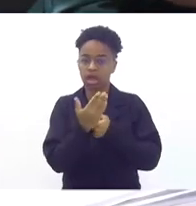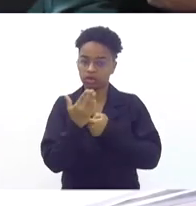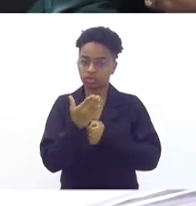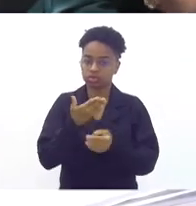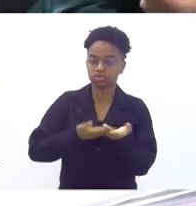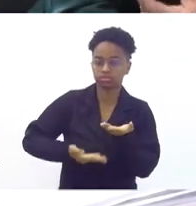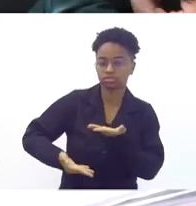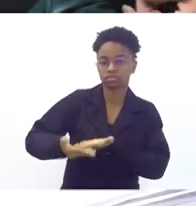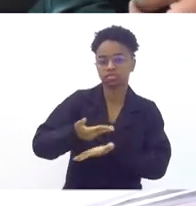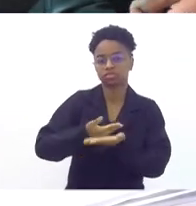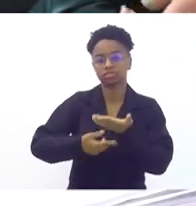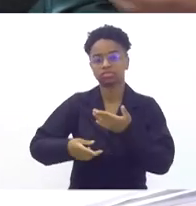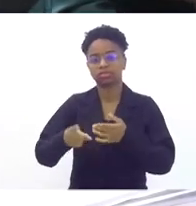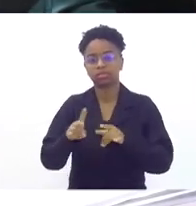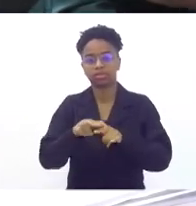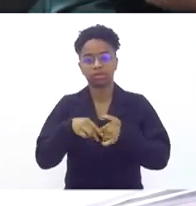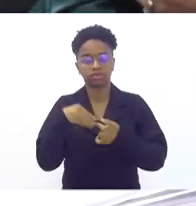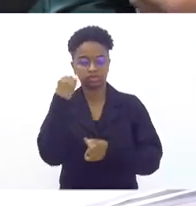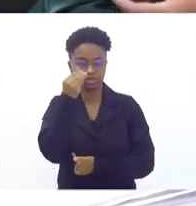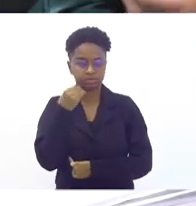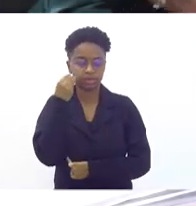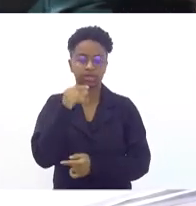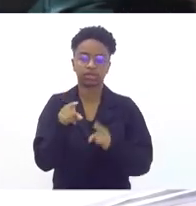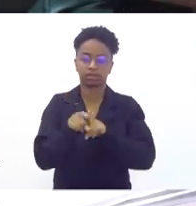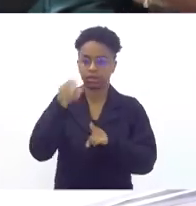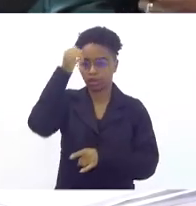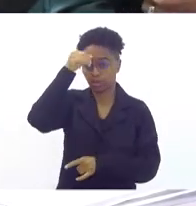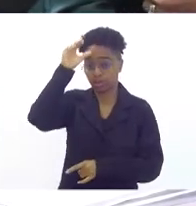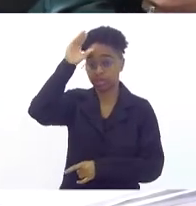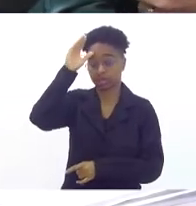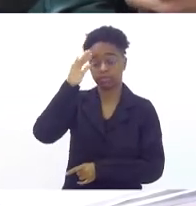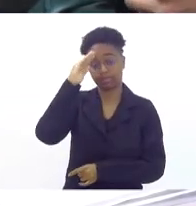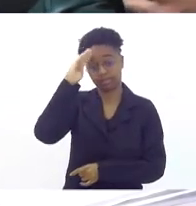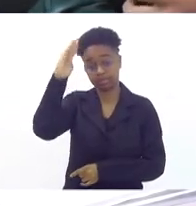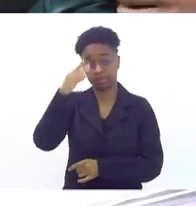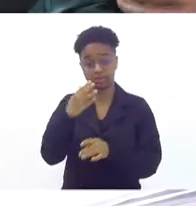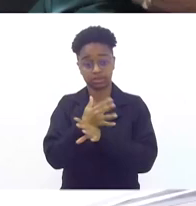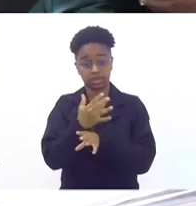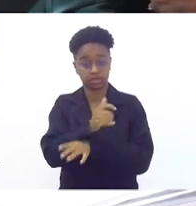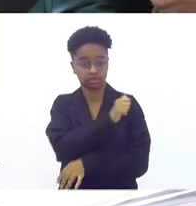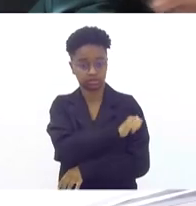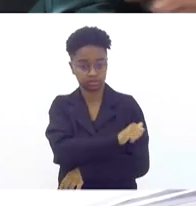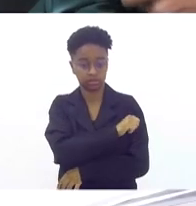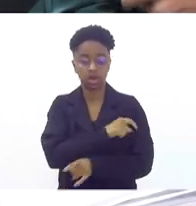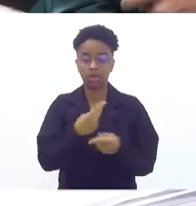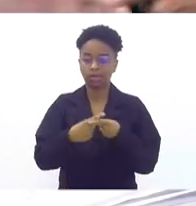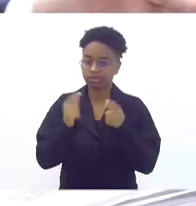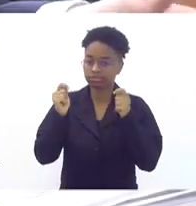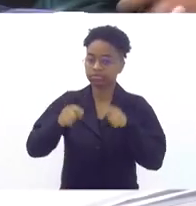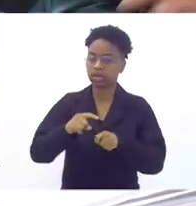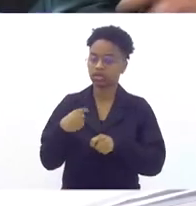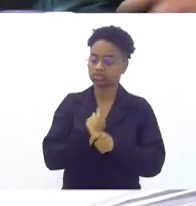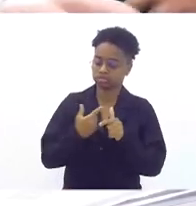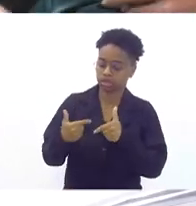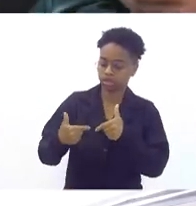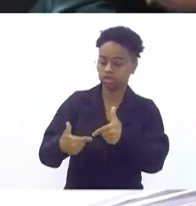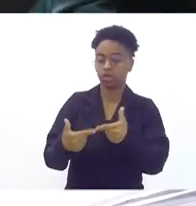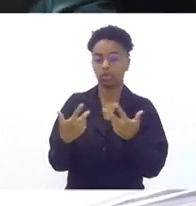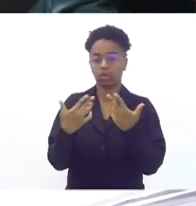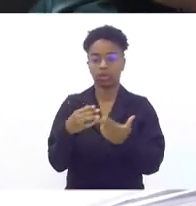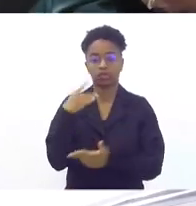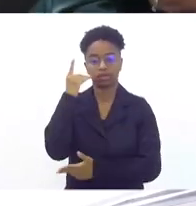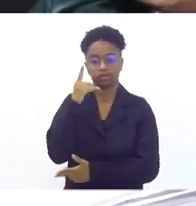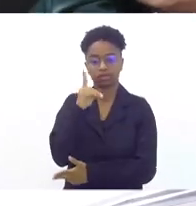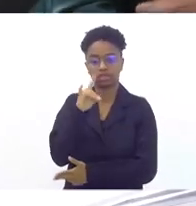colaborando com toda a sua expertise conhecimento sobretudo na Cidade do Rio de Janeiro para que nós possamos fazer como Deputado Dionísio Lins disse